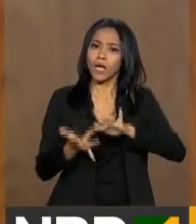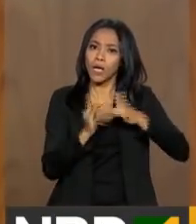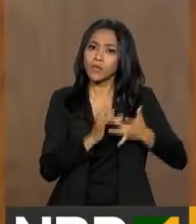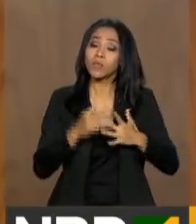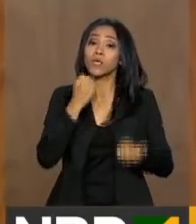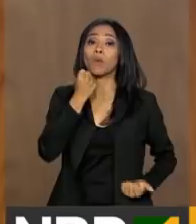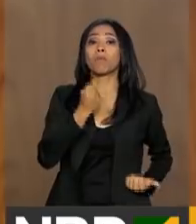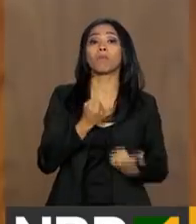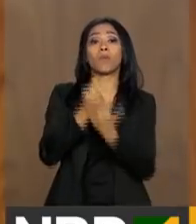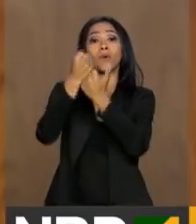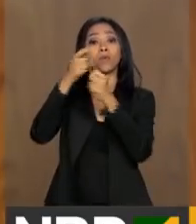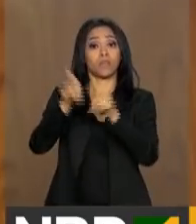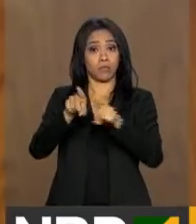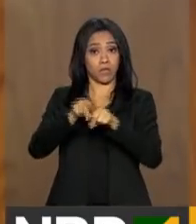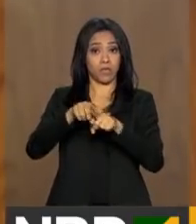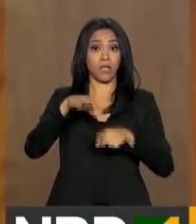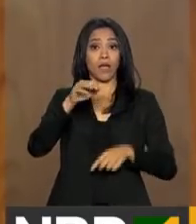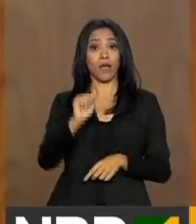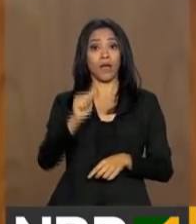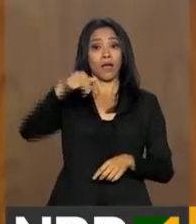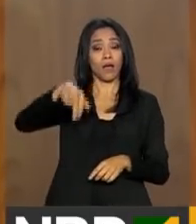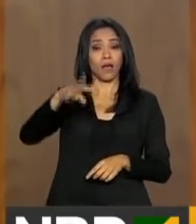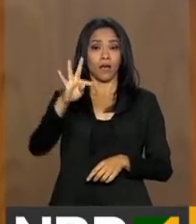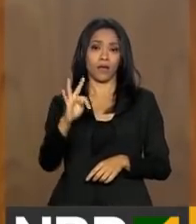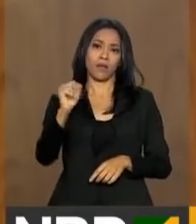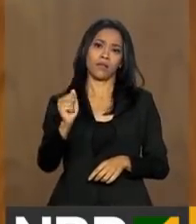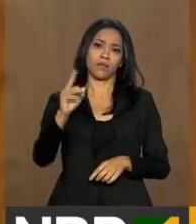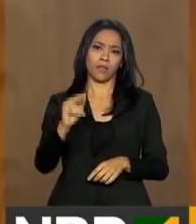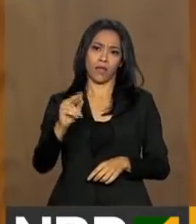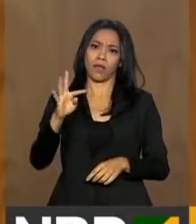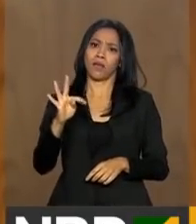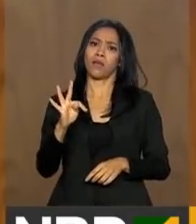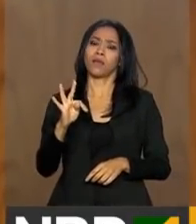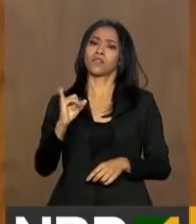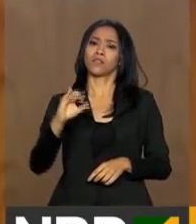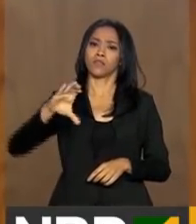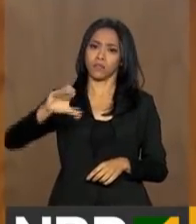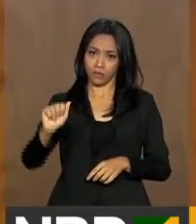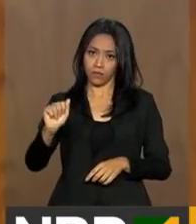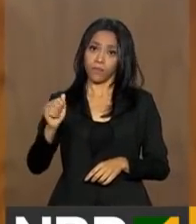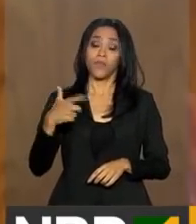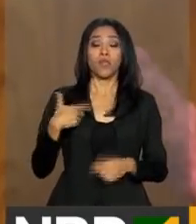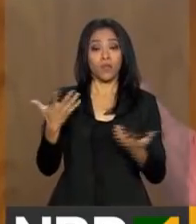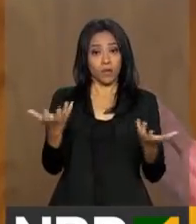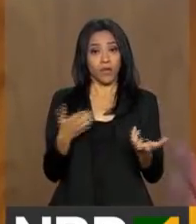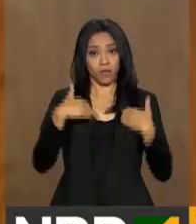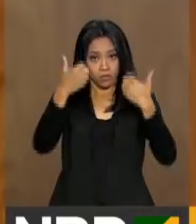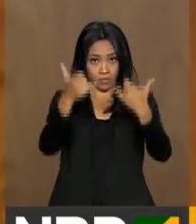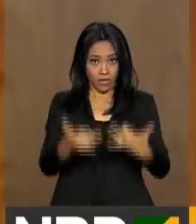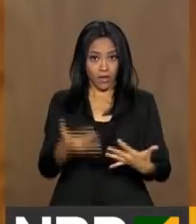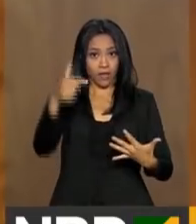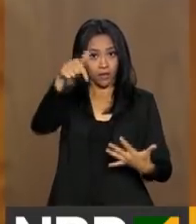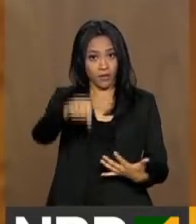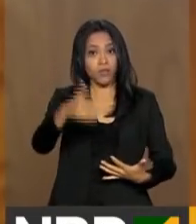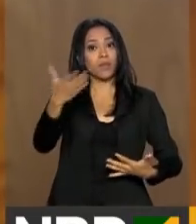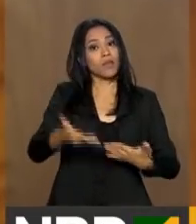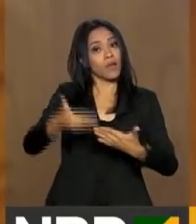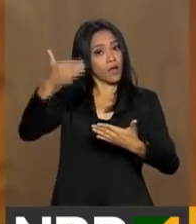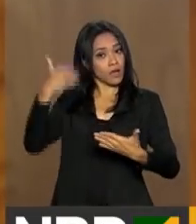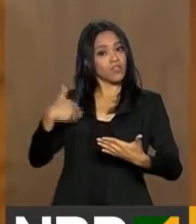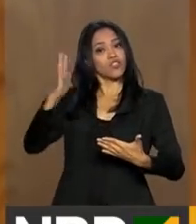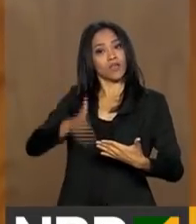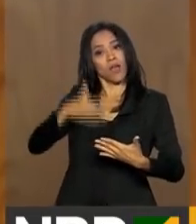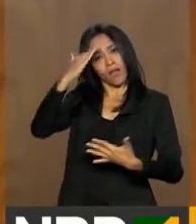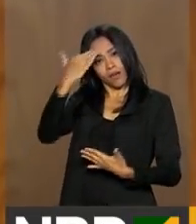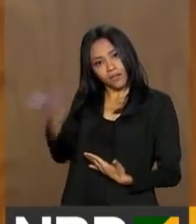Antártida. Eu quero até renovar aqui publicamente o agradecimento que já fiz ao presidente